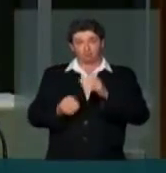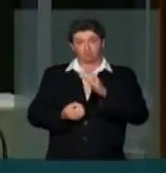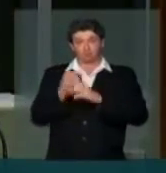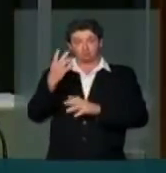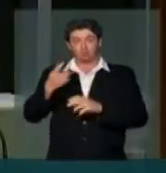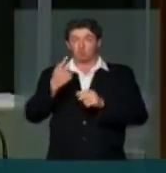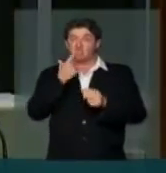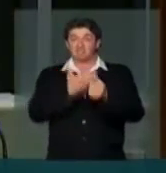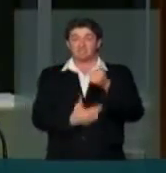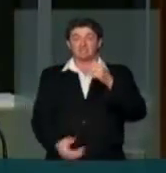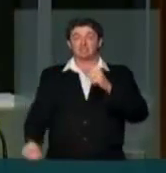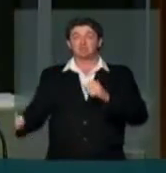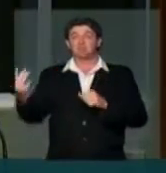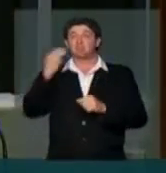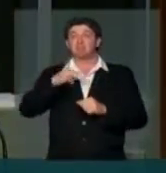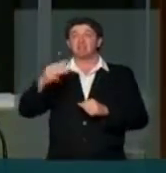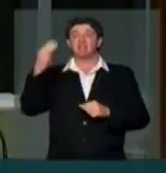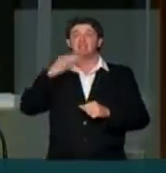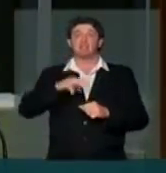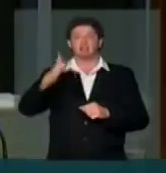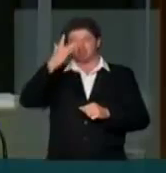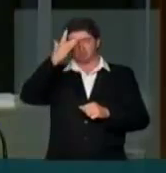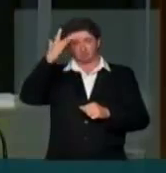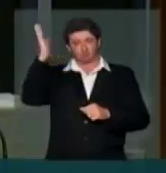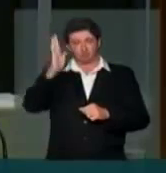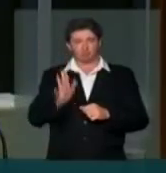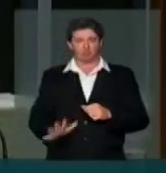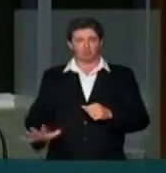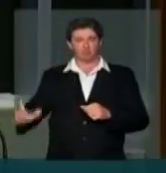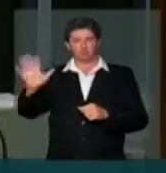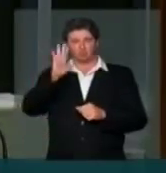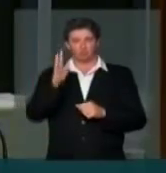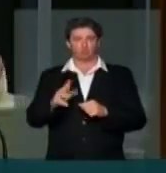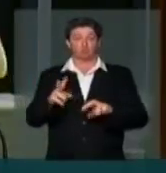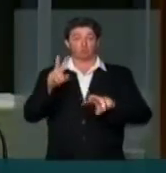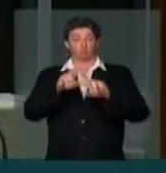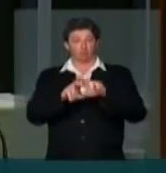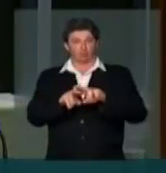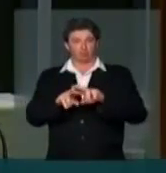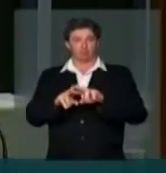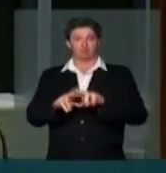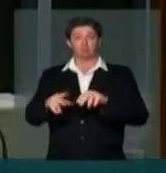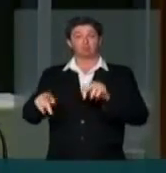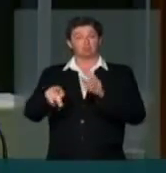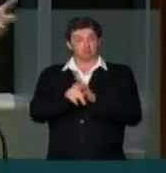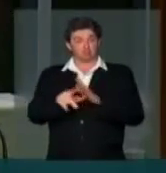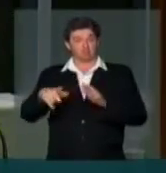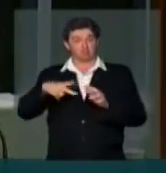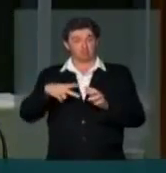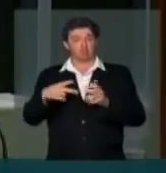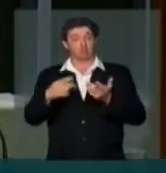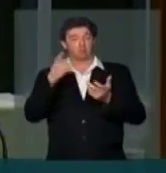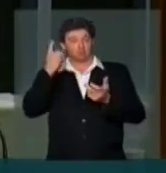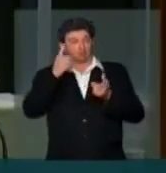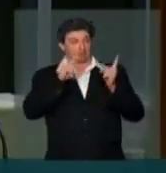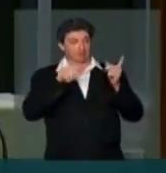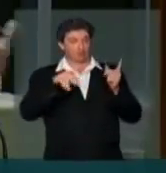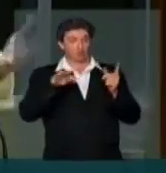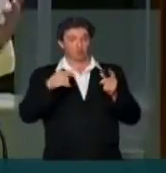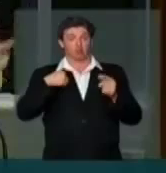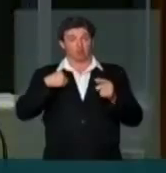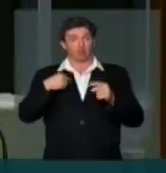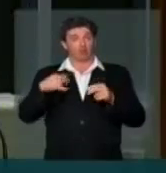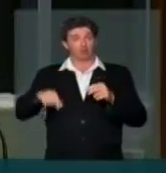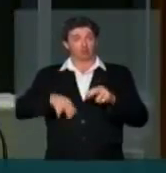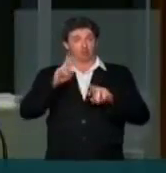o sangue de milhares e milhares de brasileiros, com a prisão, particularmente, deputada Carmen Zanotto, eu